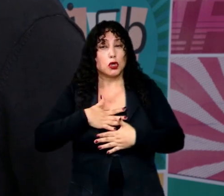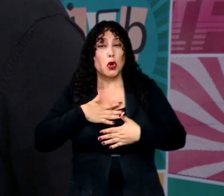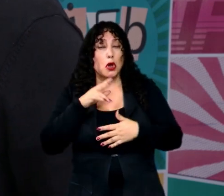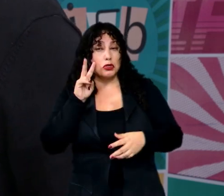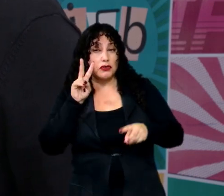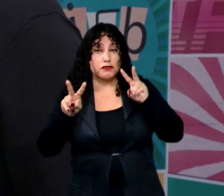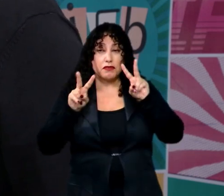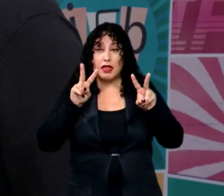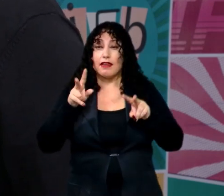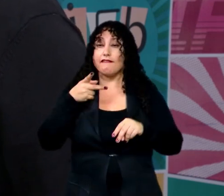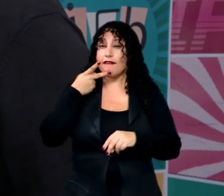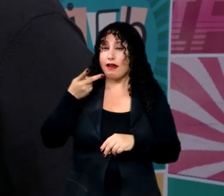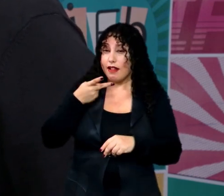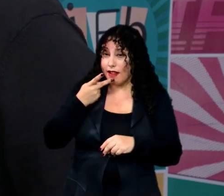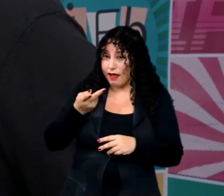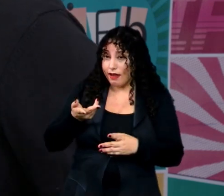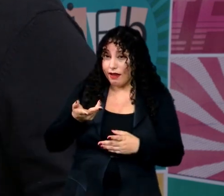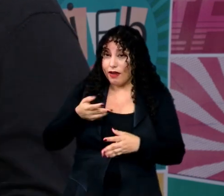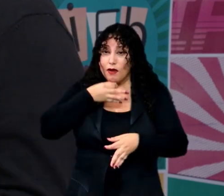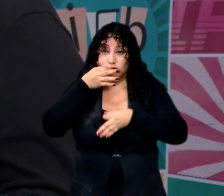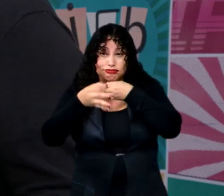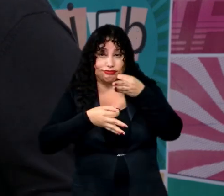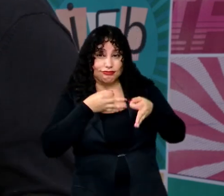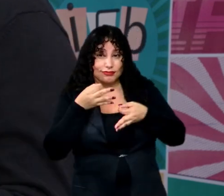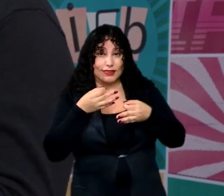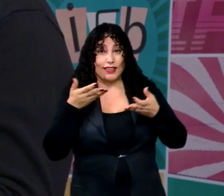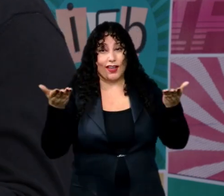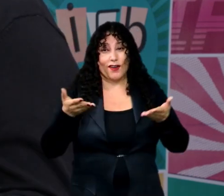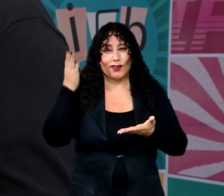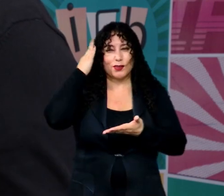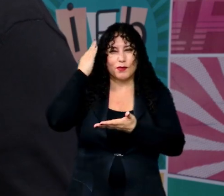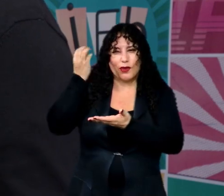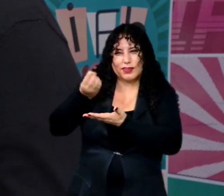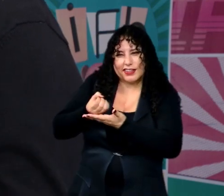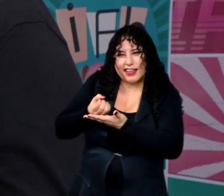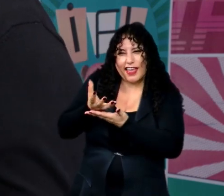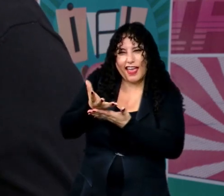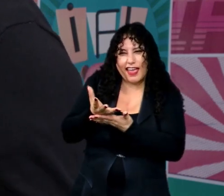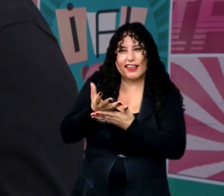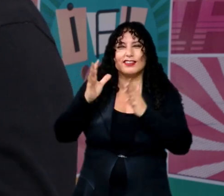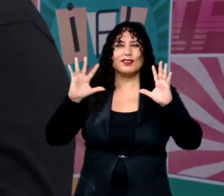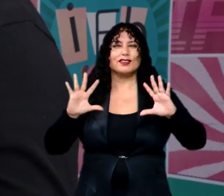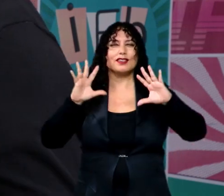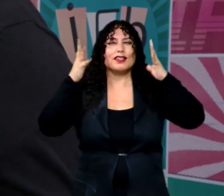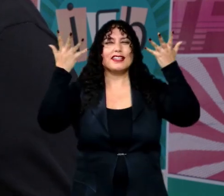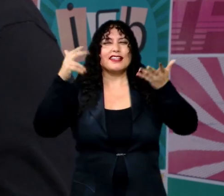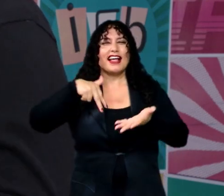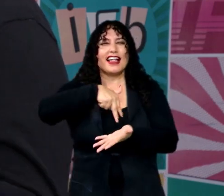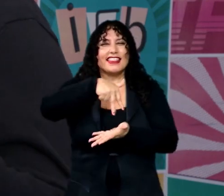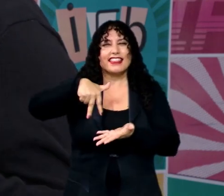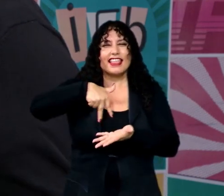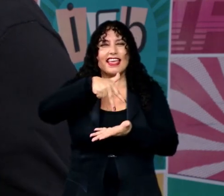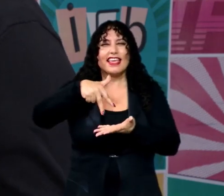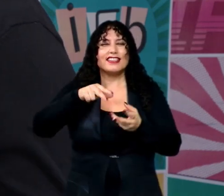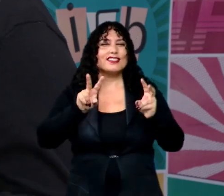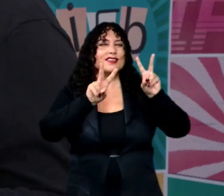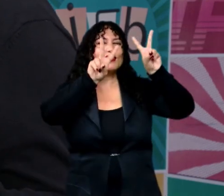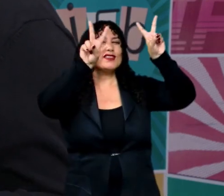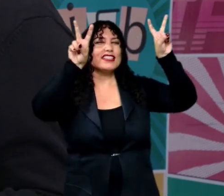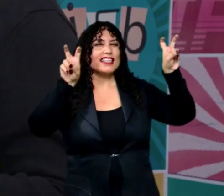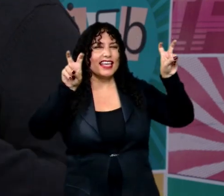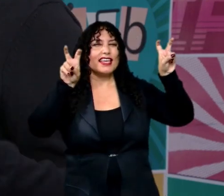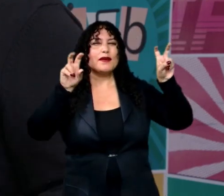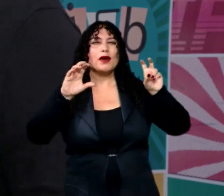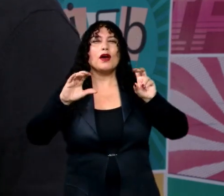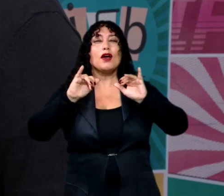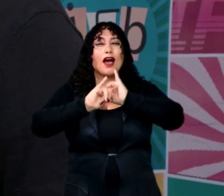de falar, igual que a gente está no podcast, a gente está celebrando a dança como tema para a gente, né,